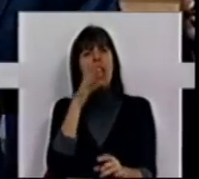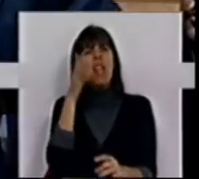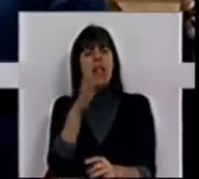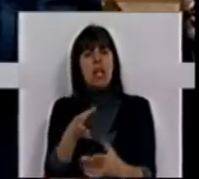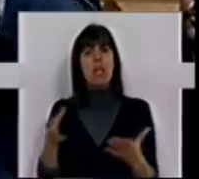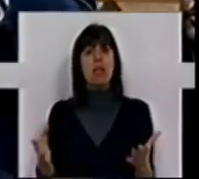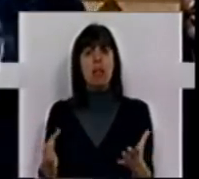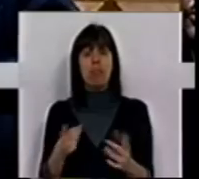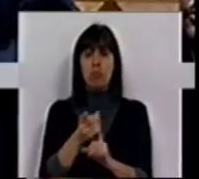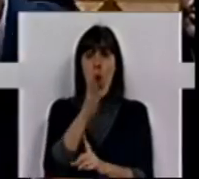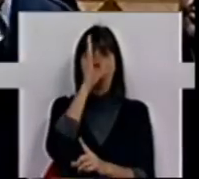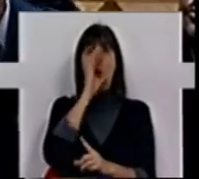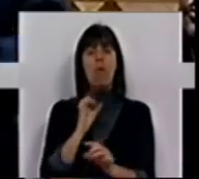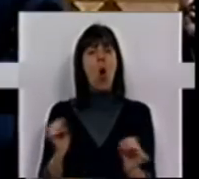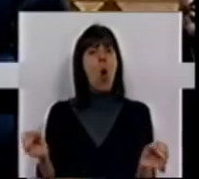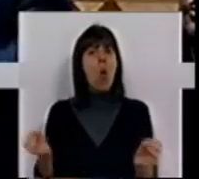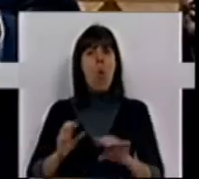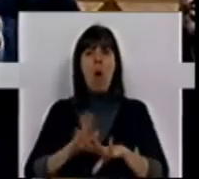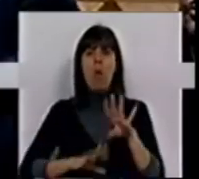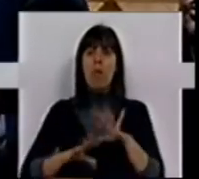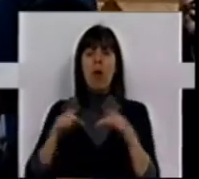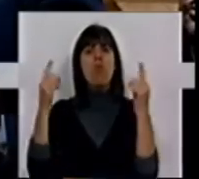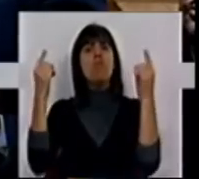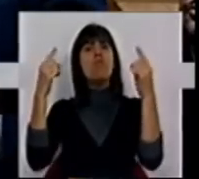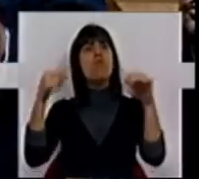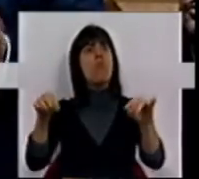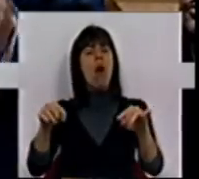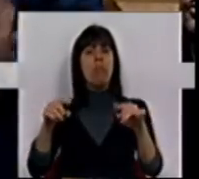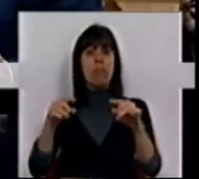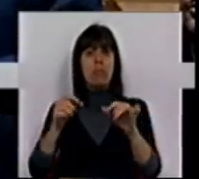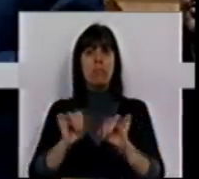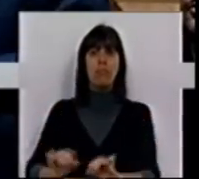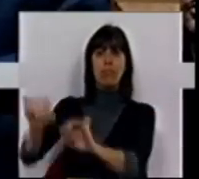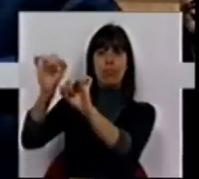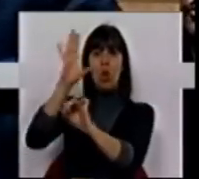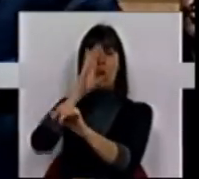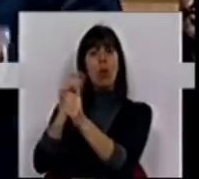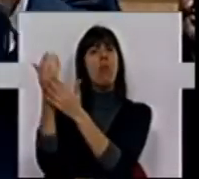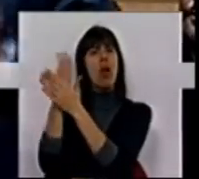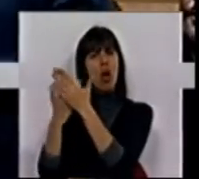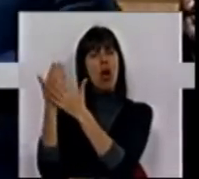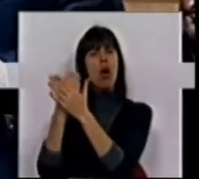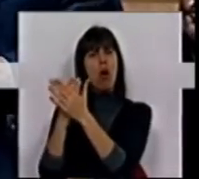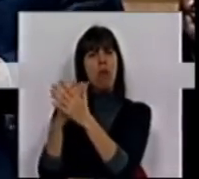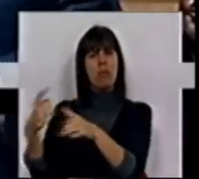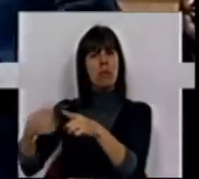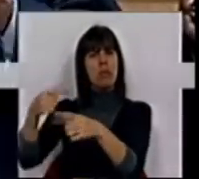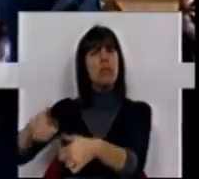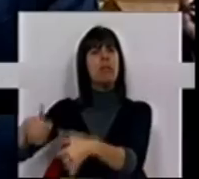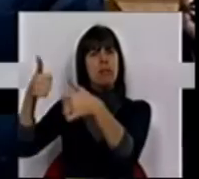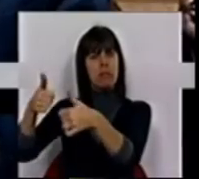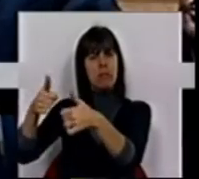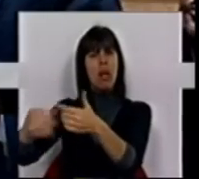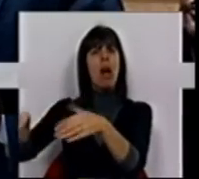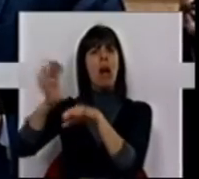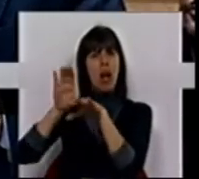afirmação de um governo que não tem feito outra coisa que entregar aos grupos económicos, aos grandes interesses,